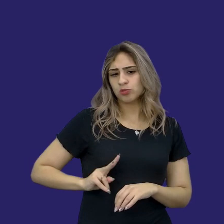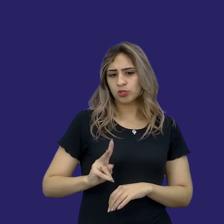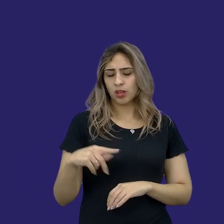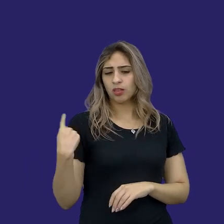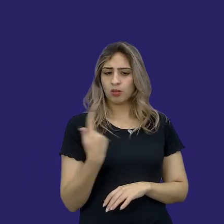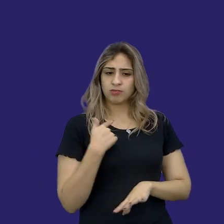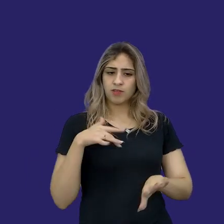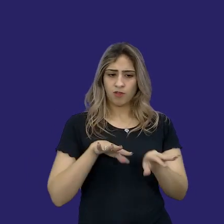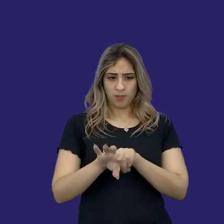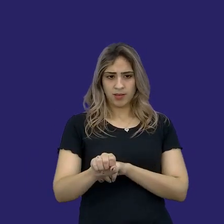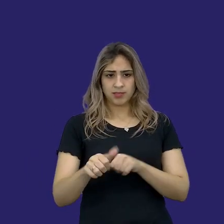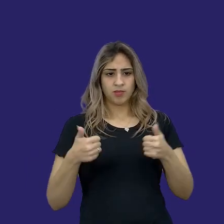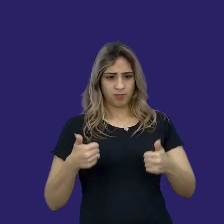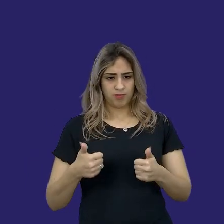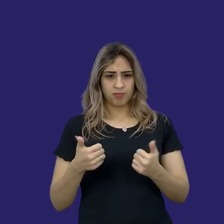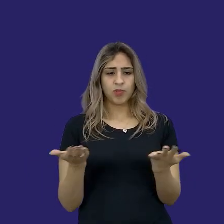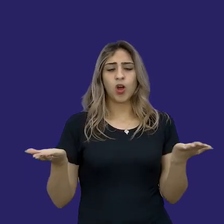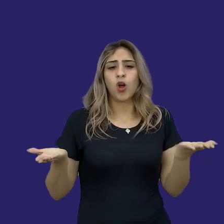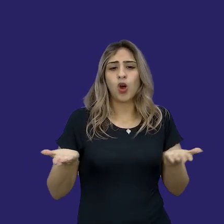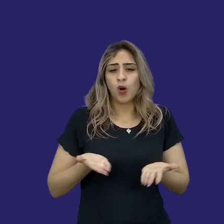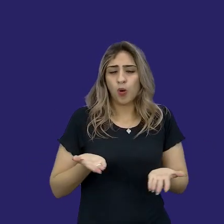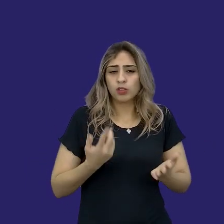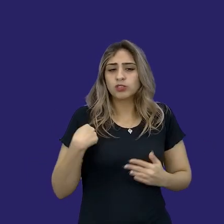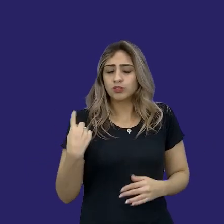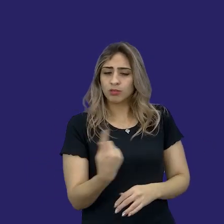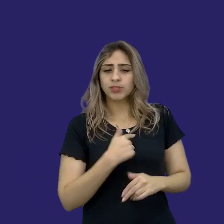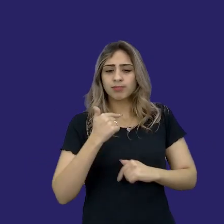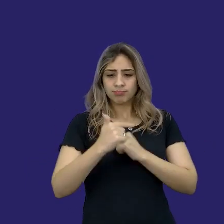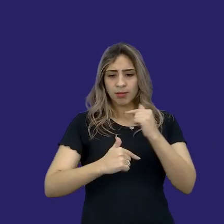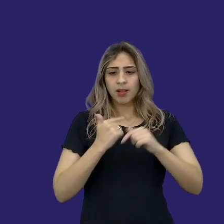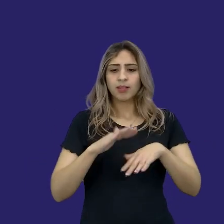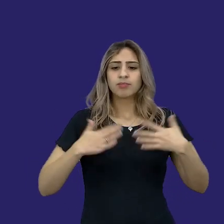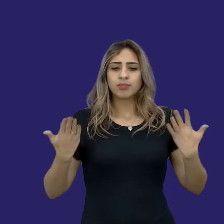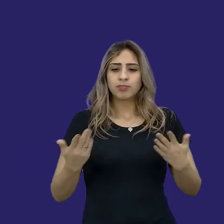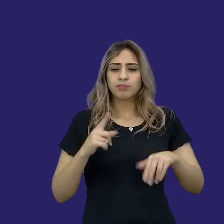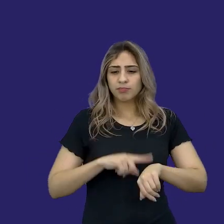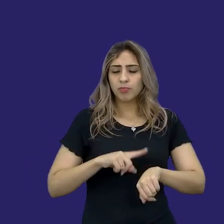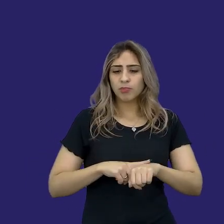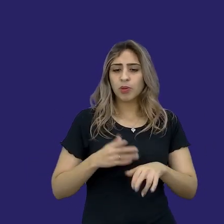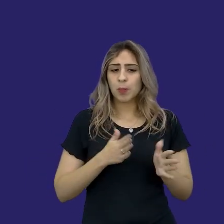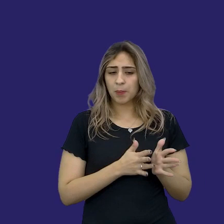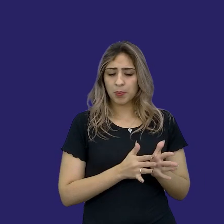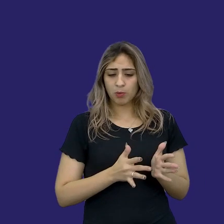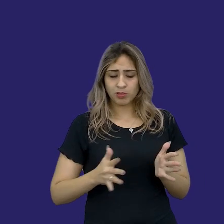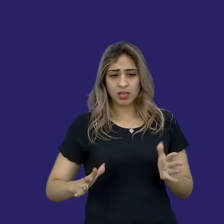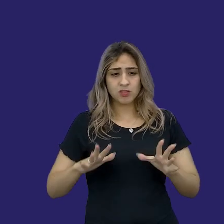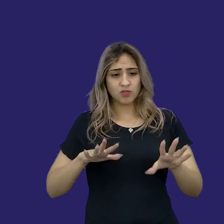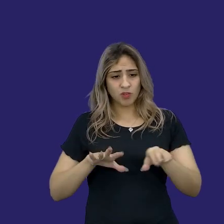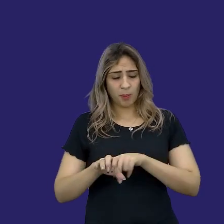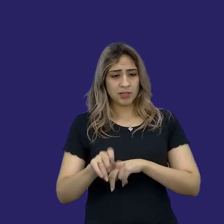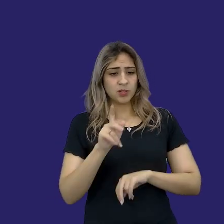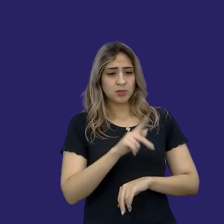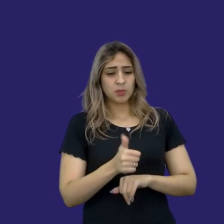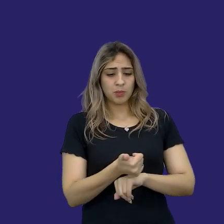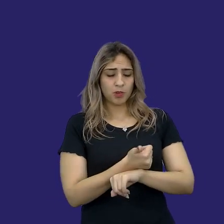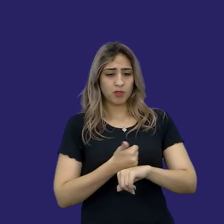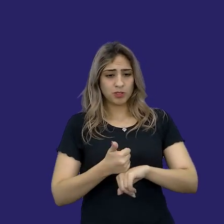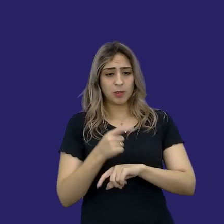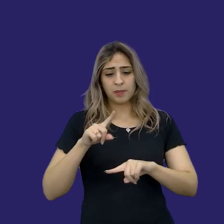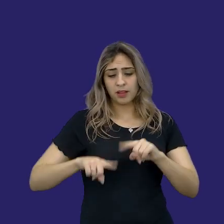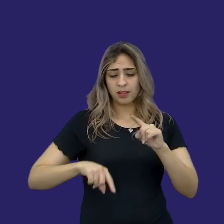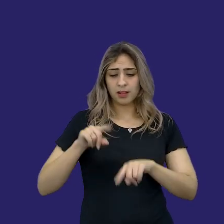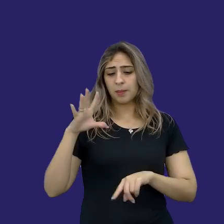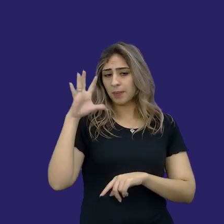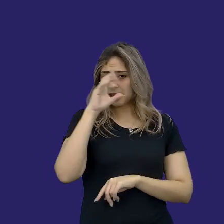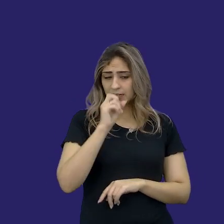nossa formação. Bom, hoje nós estamos trabalhando então, né, o processo de formação de professores, do material